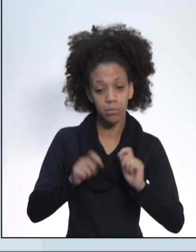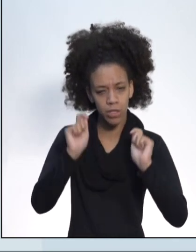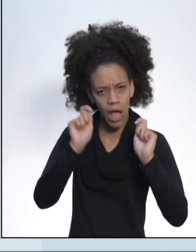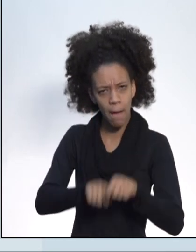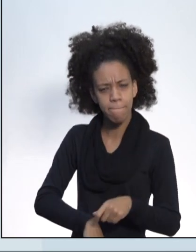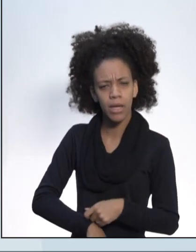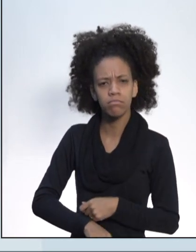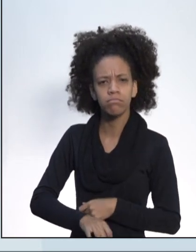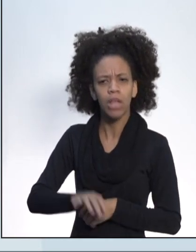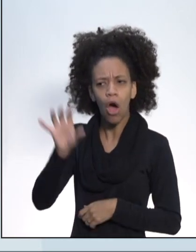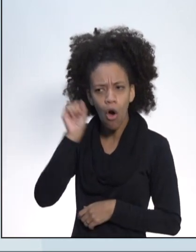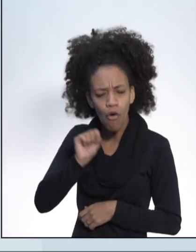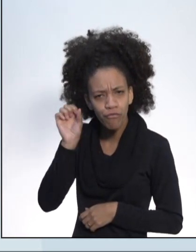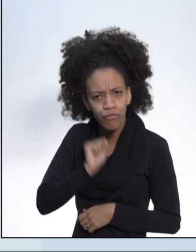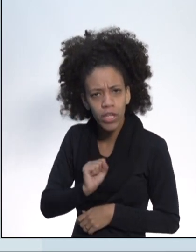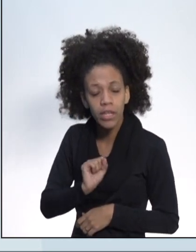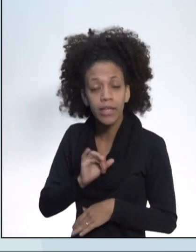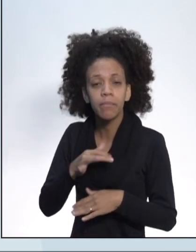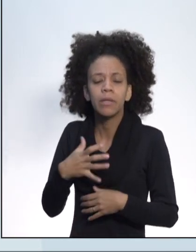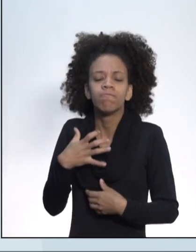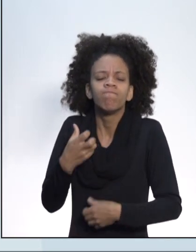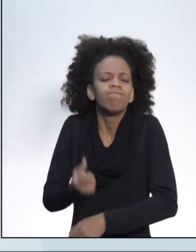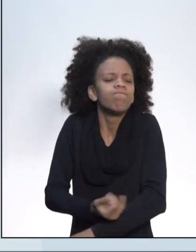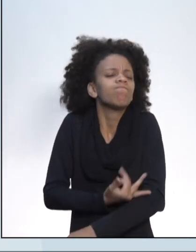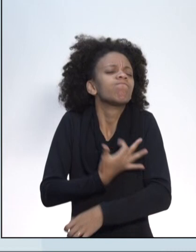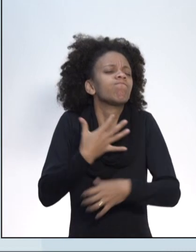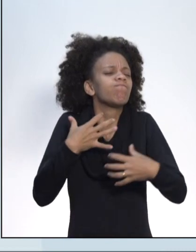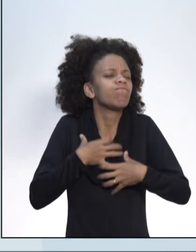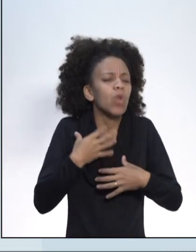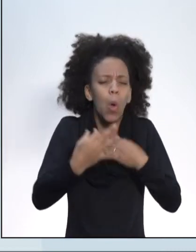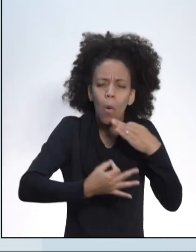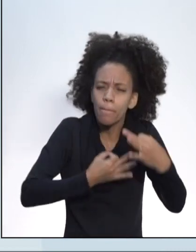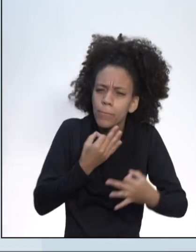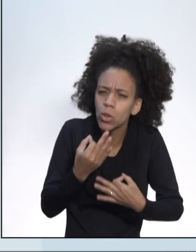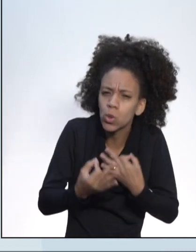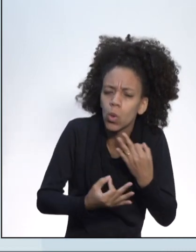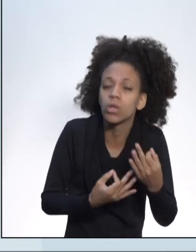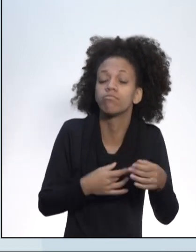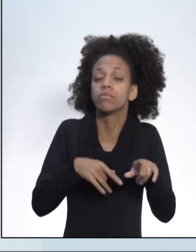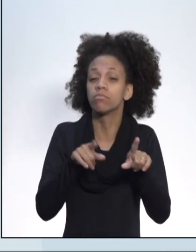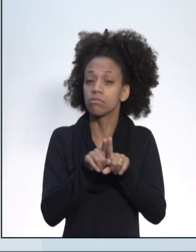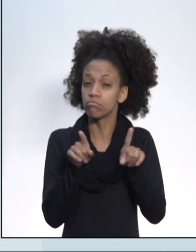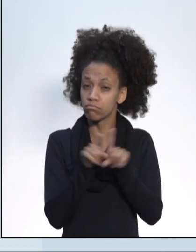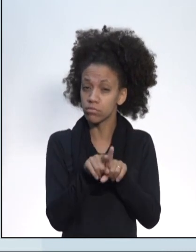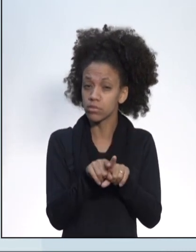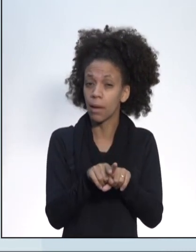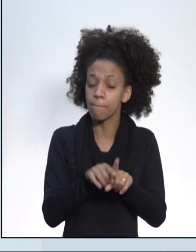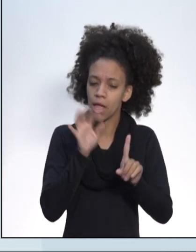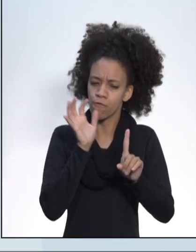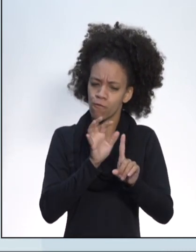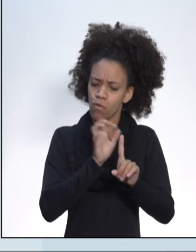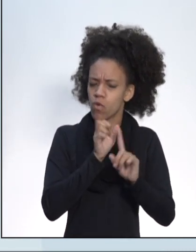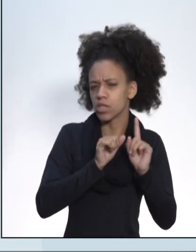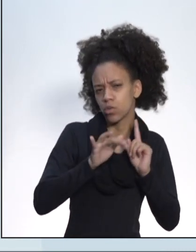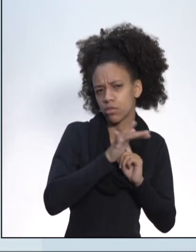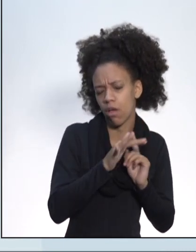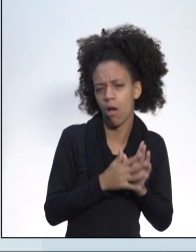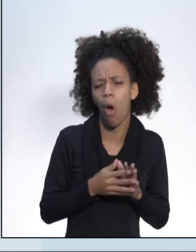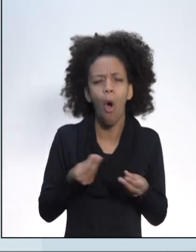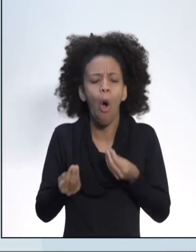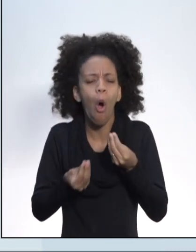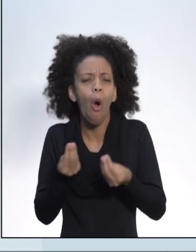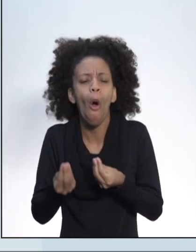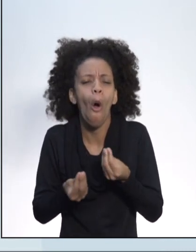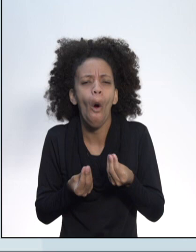ouvir para dar voz aos sentimentos, necessidades, opiniões e exercer influência social. Como que eu